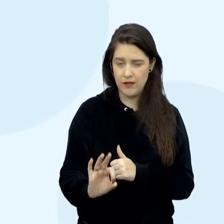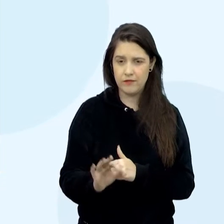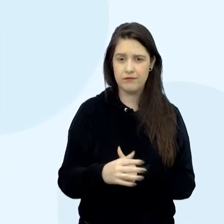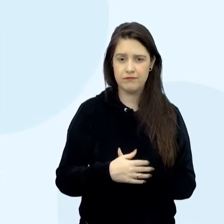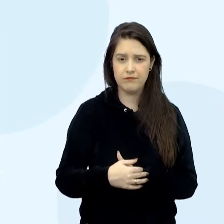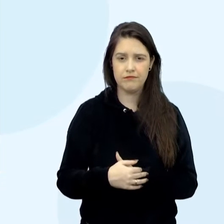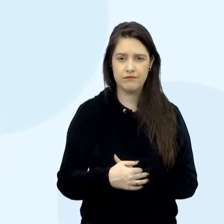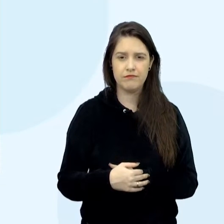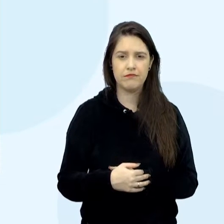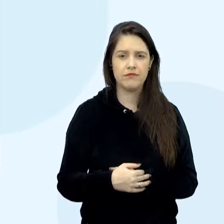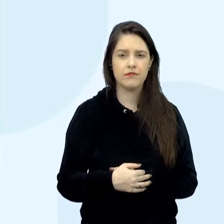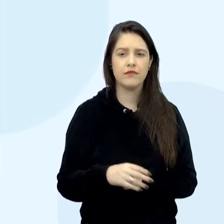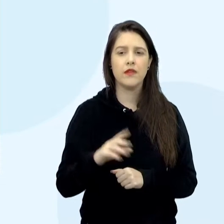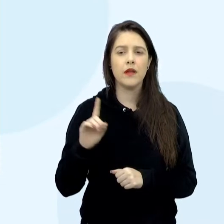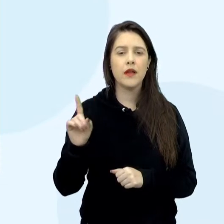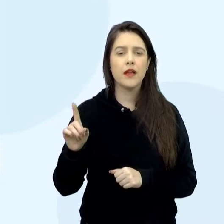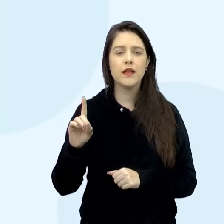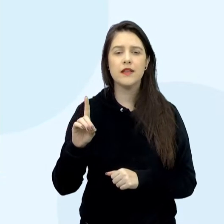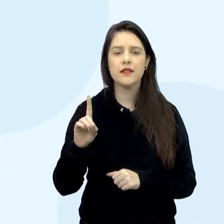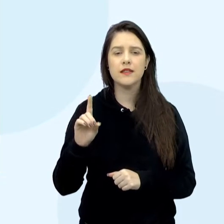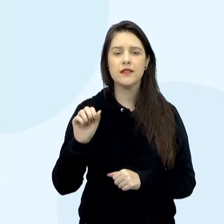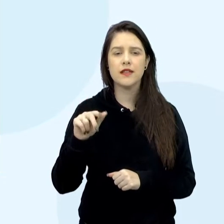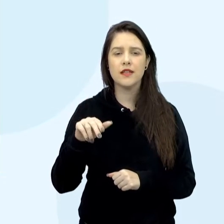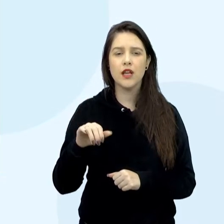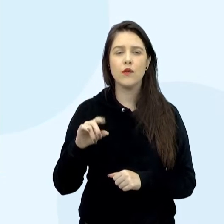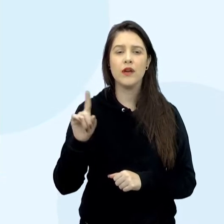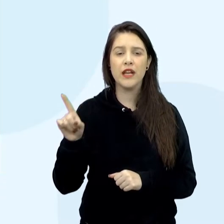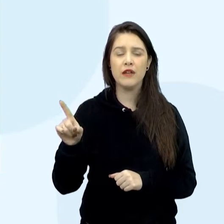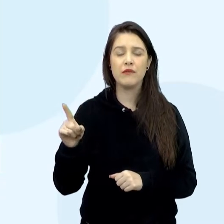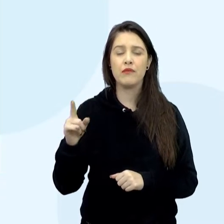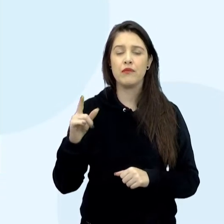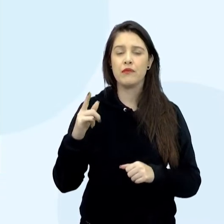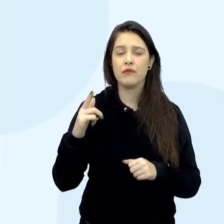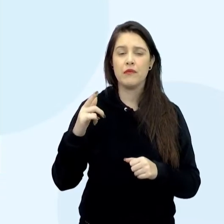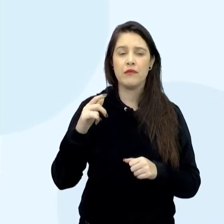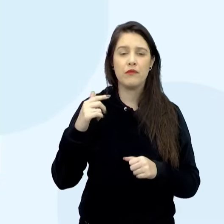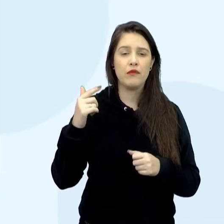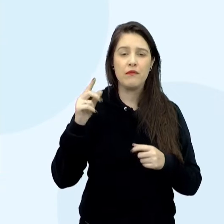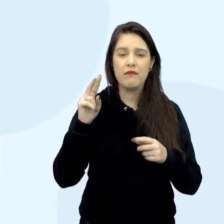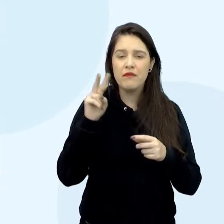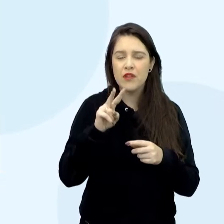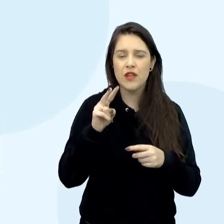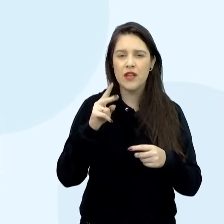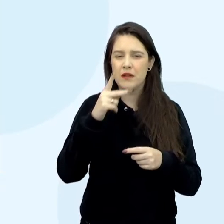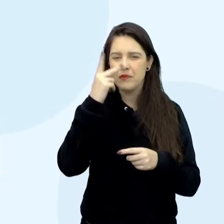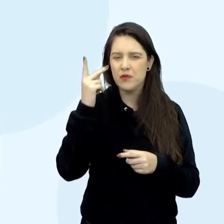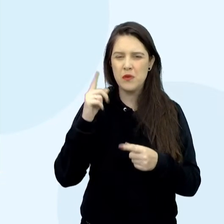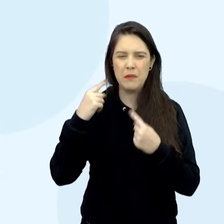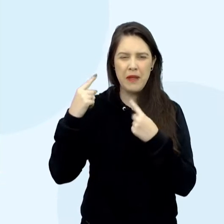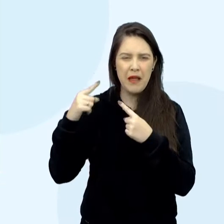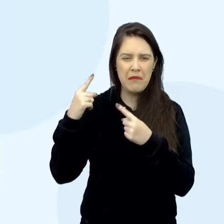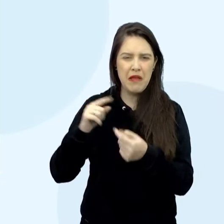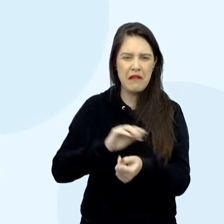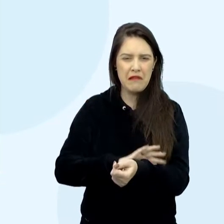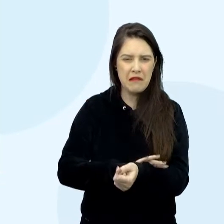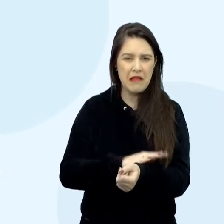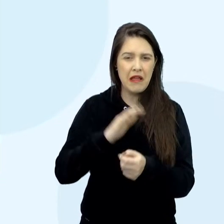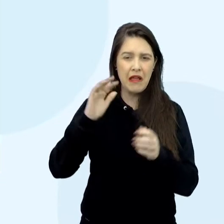Mesmo assim, Daniel Alves foi vítima de racismo na Espanha durante uma partida de